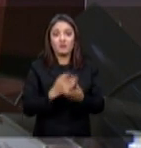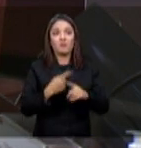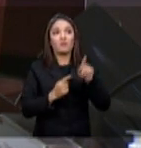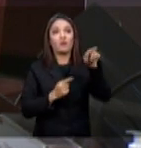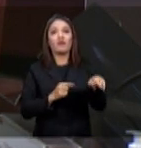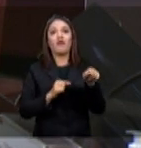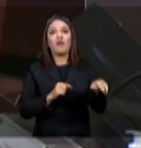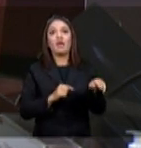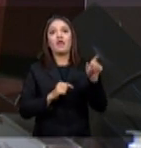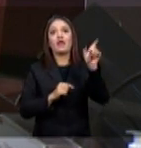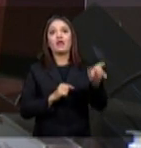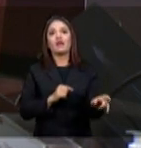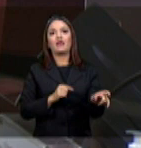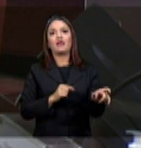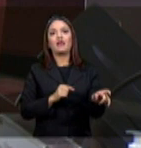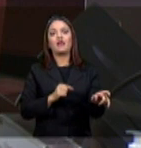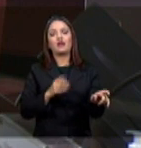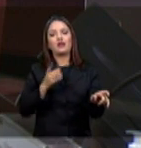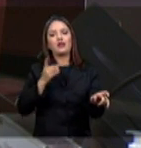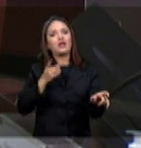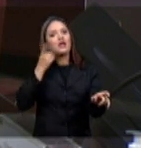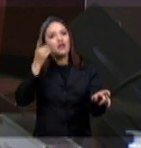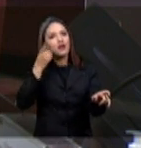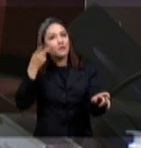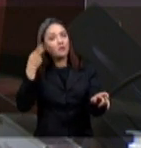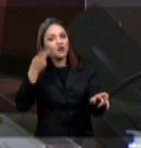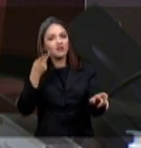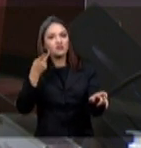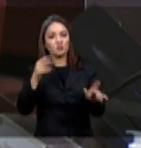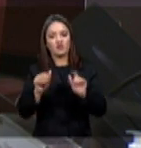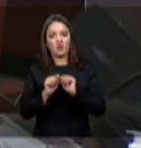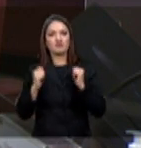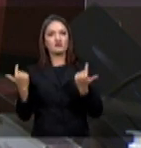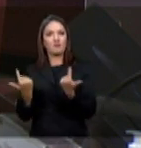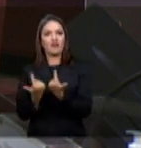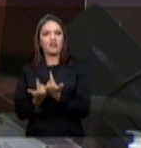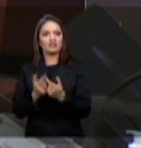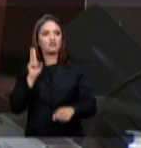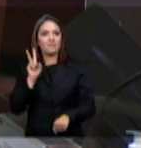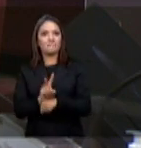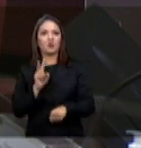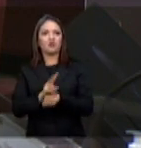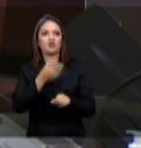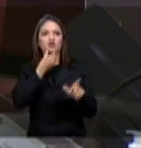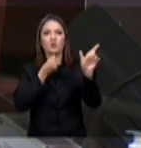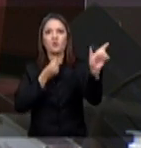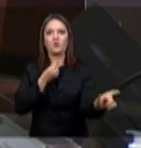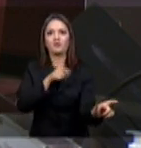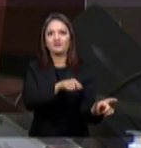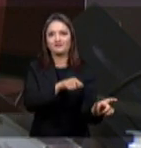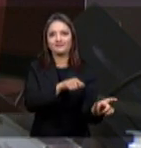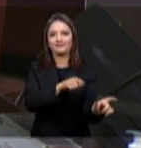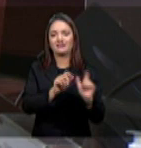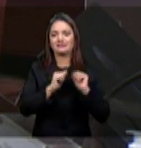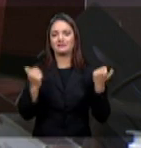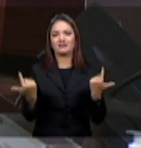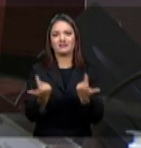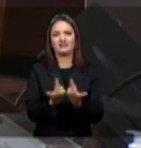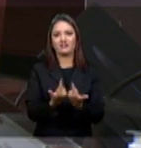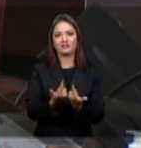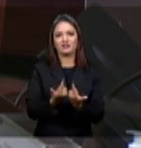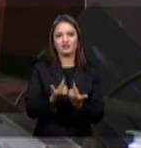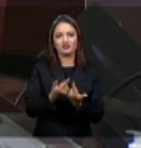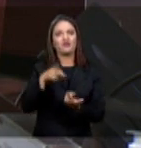foi protegido pela Assembleia Legislativa do Estado da Paraíba está nos autos